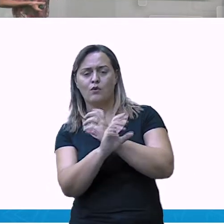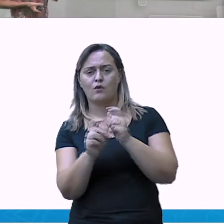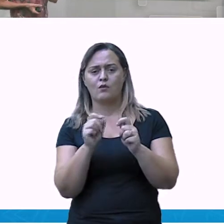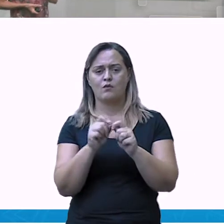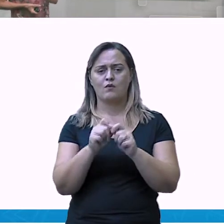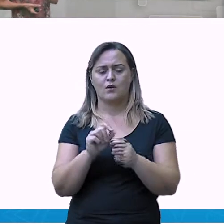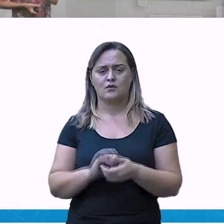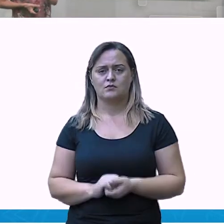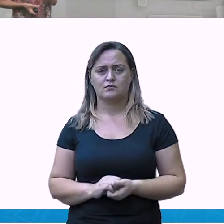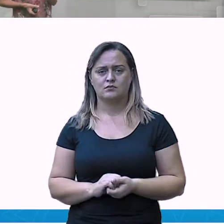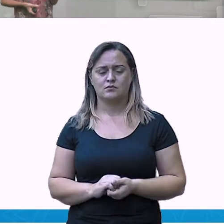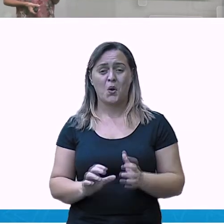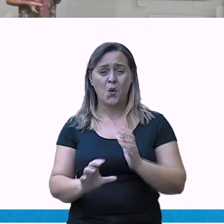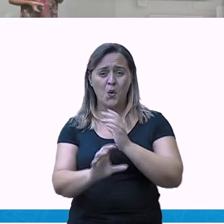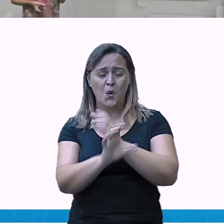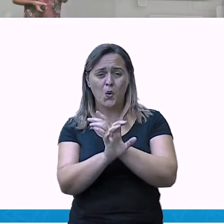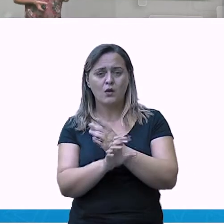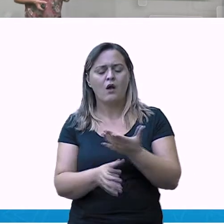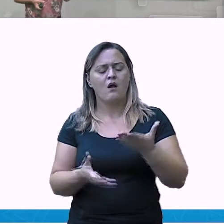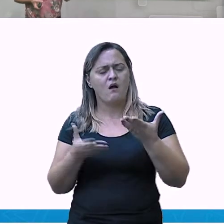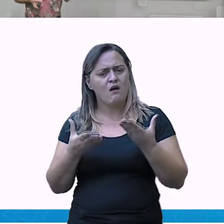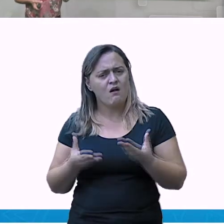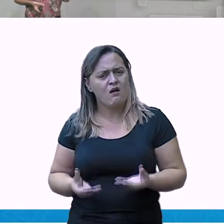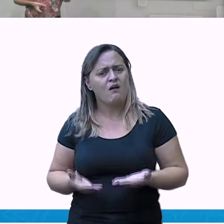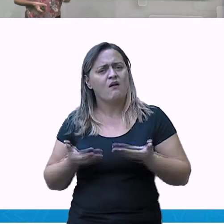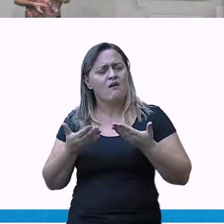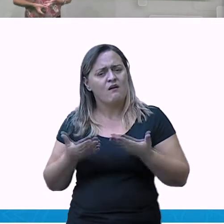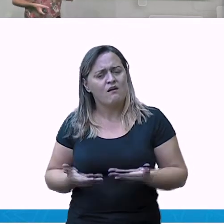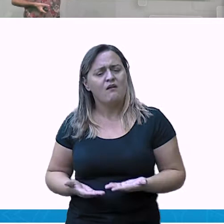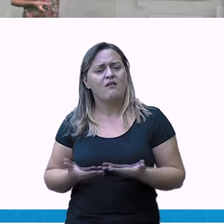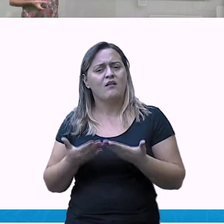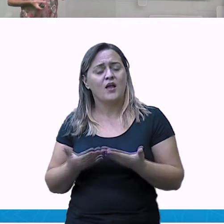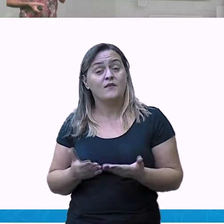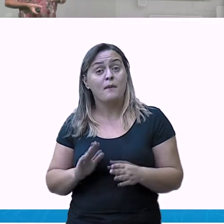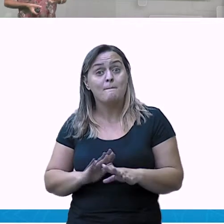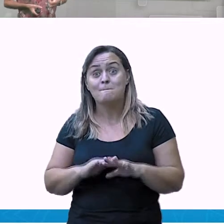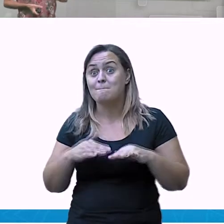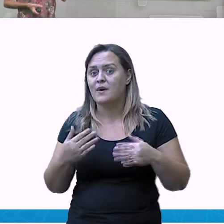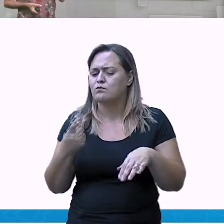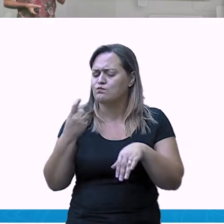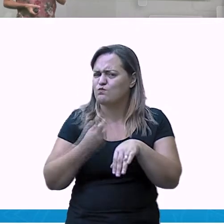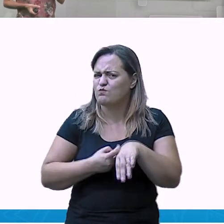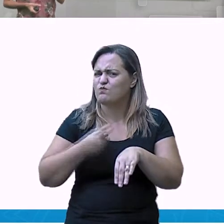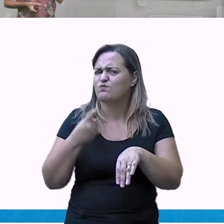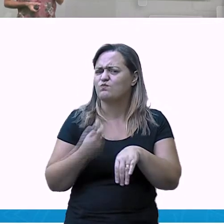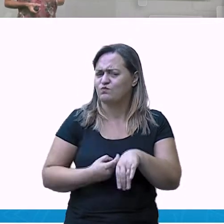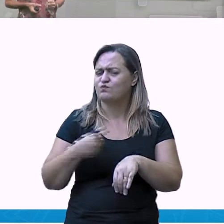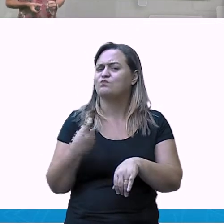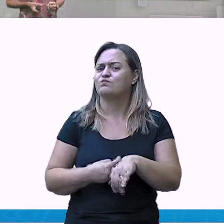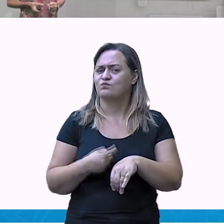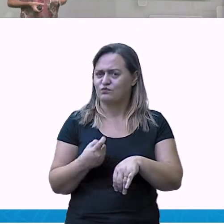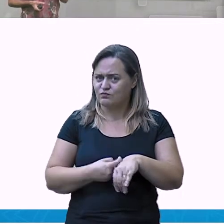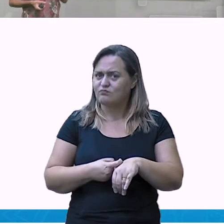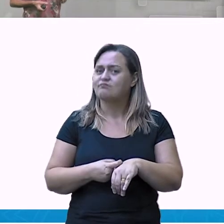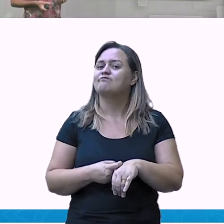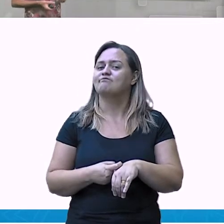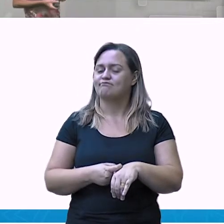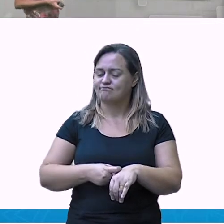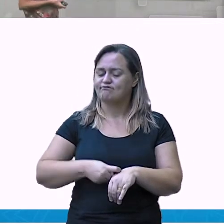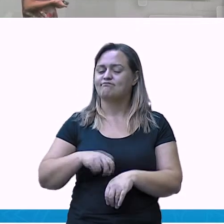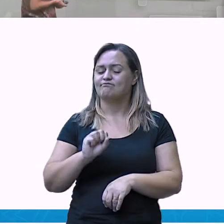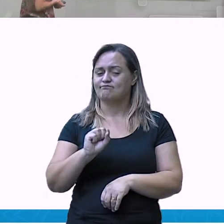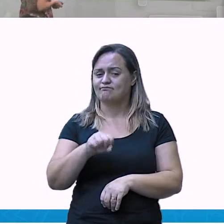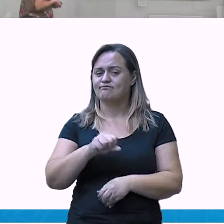muito leve, mas nem por isso ele é frágil. Nosso esqueleto, ele é muito resistente,